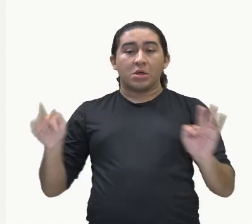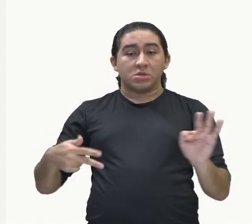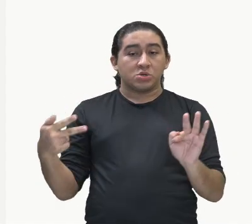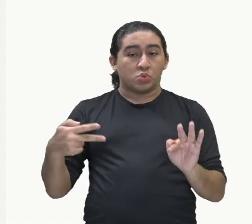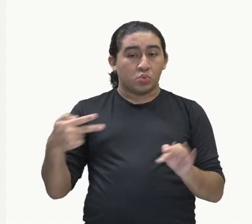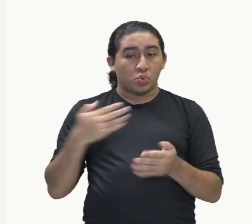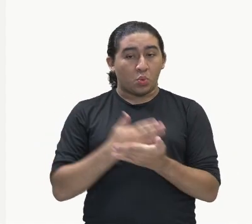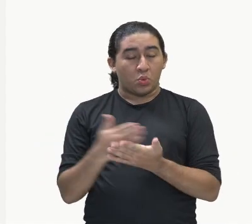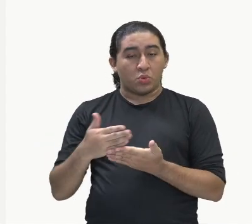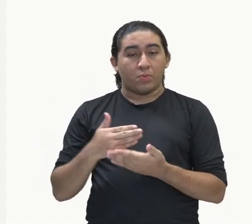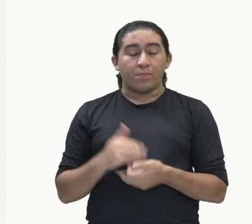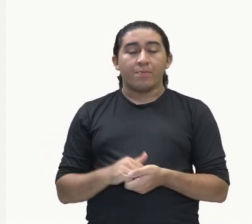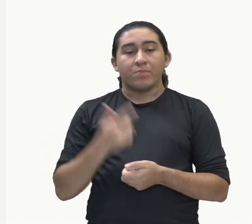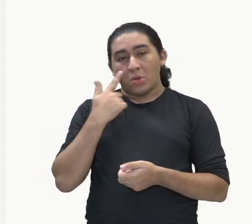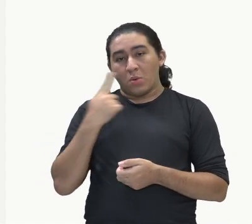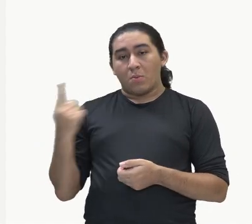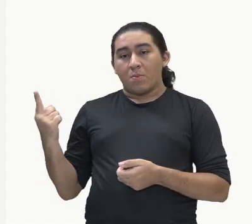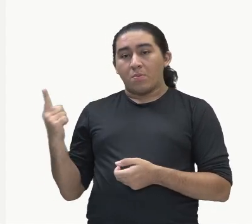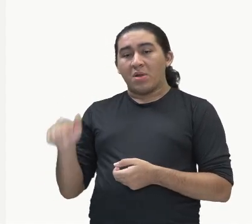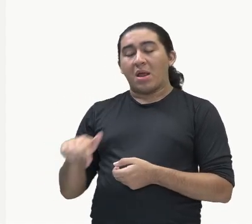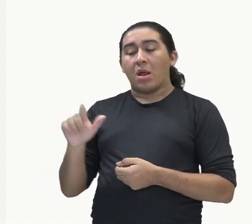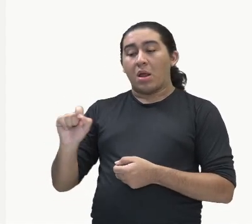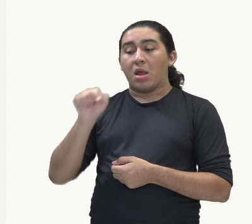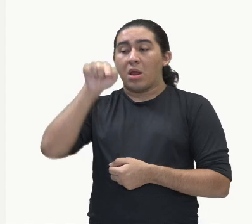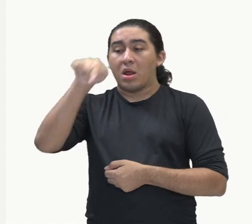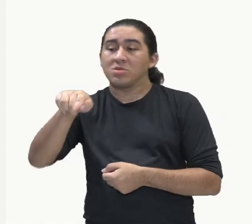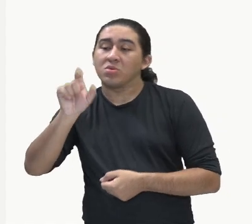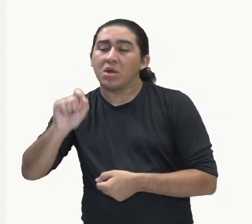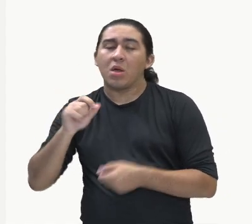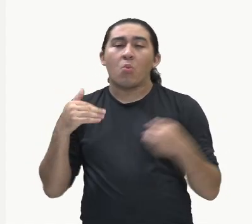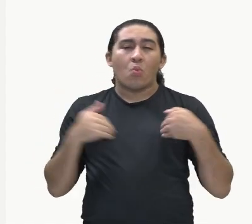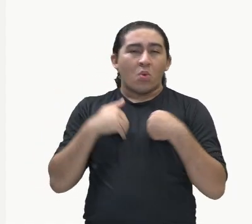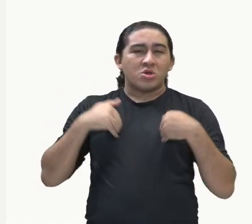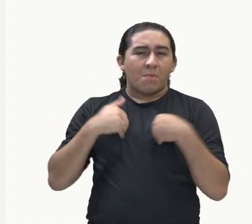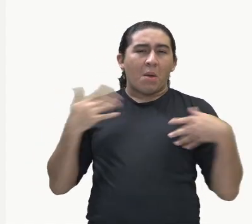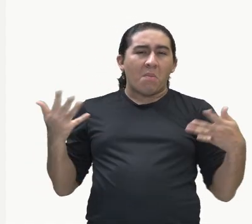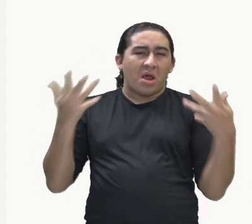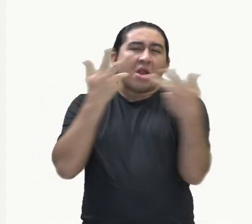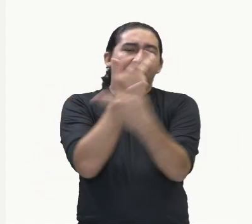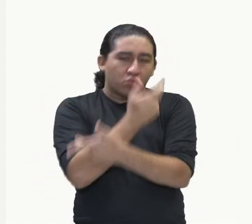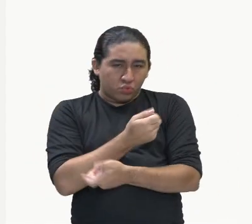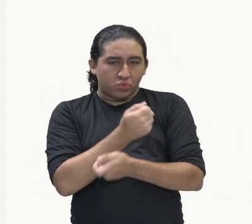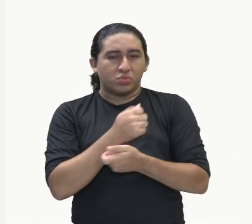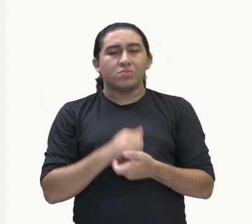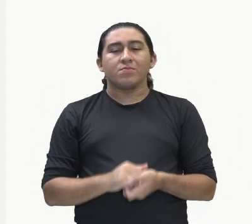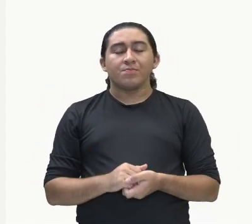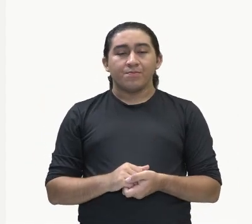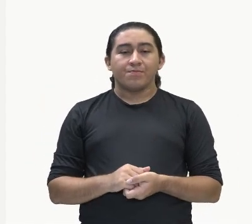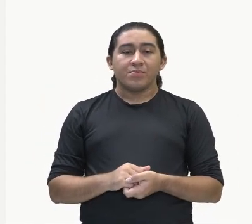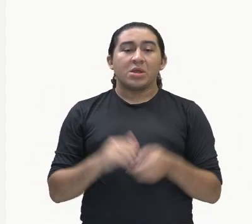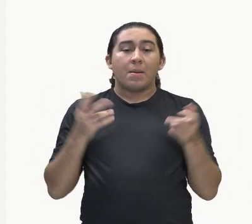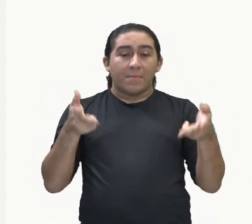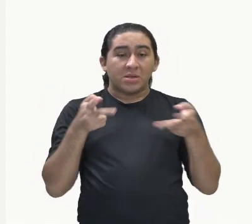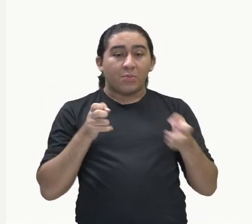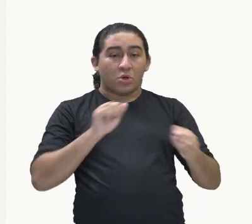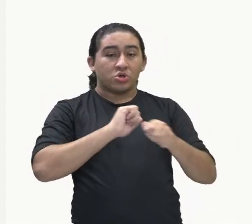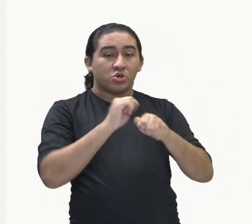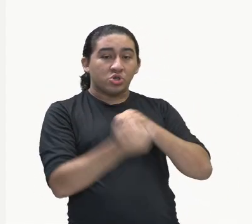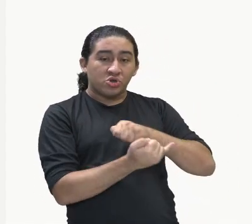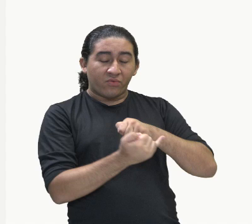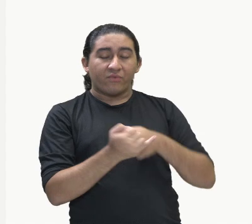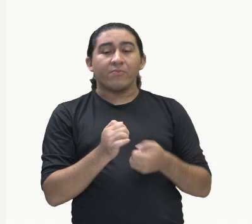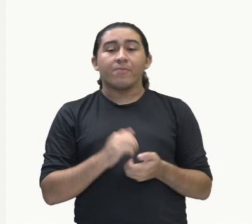um fascinating, ele é fascinante, uma criatura fascinante, olha só. Adjetivo,